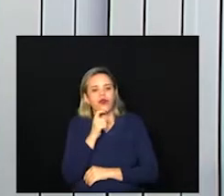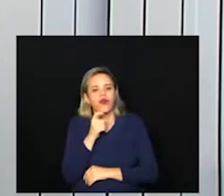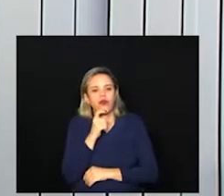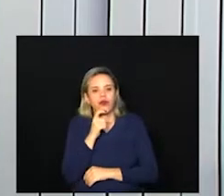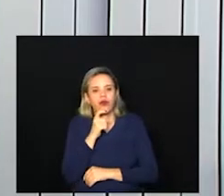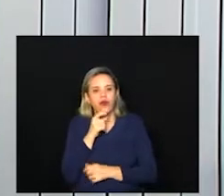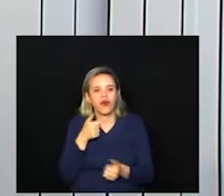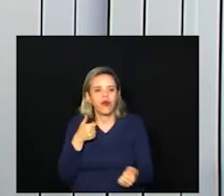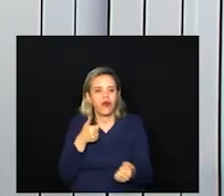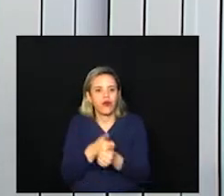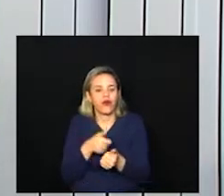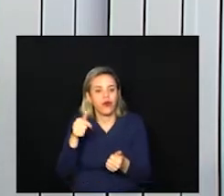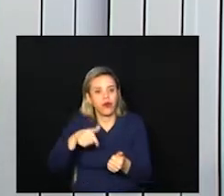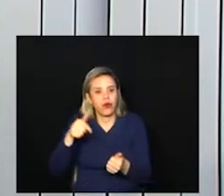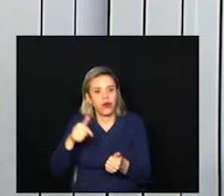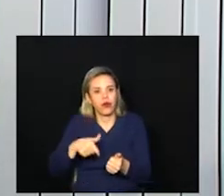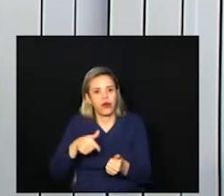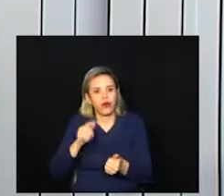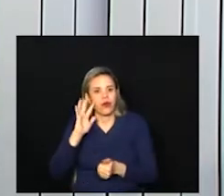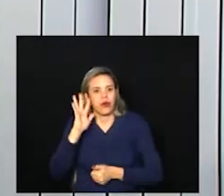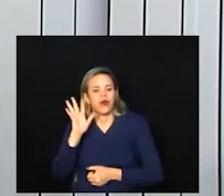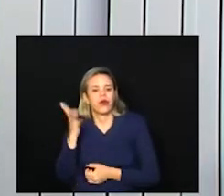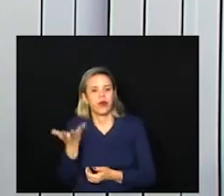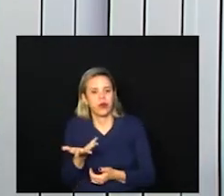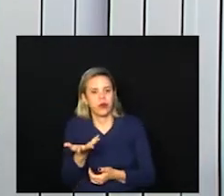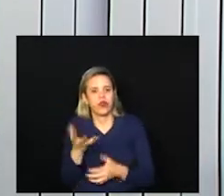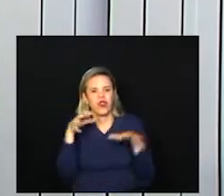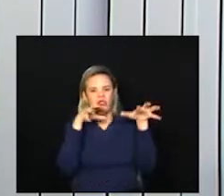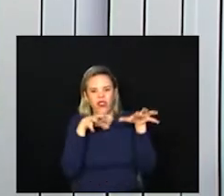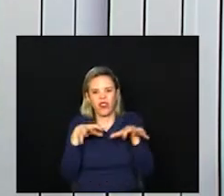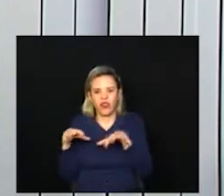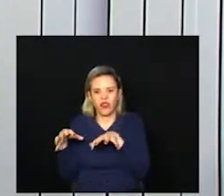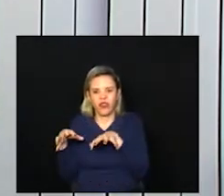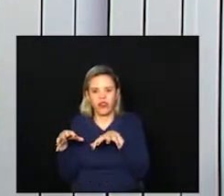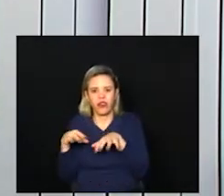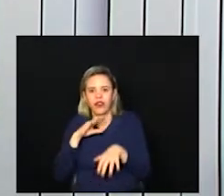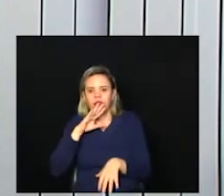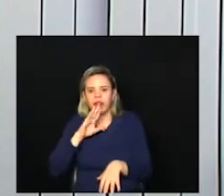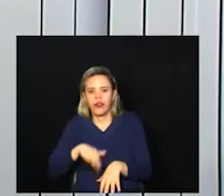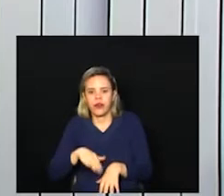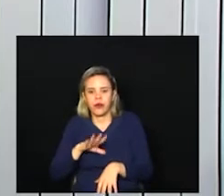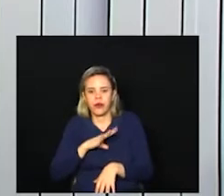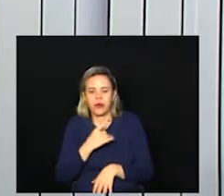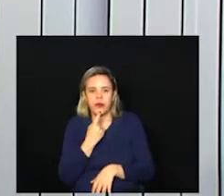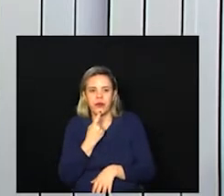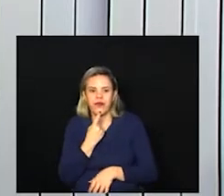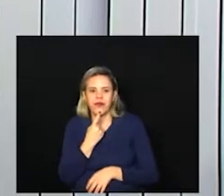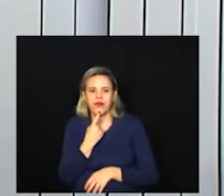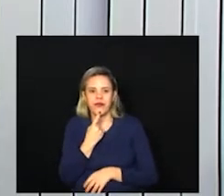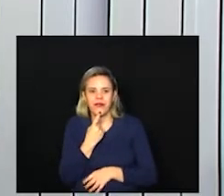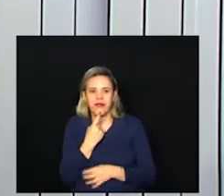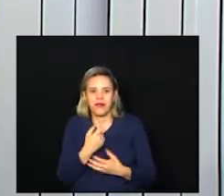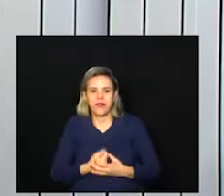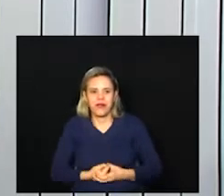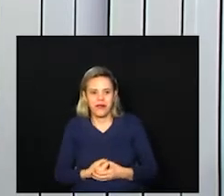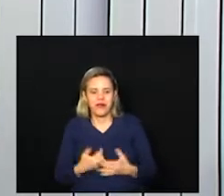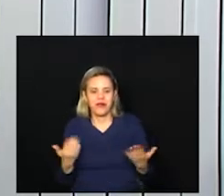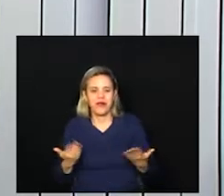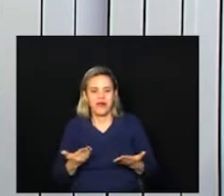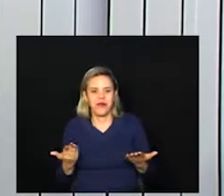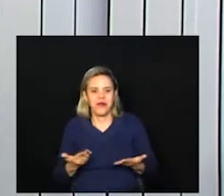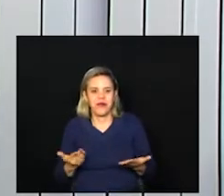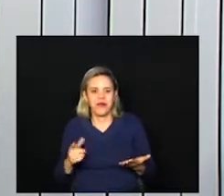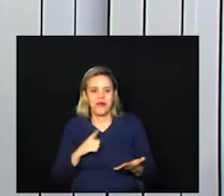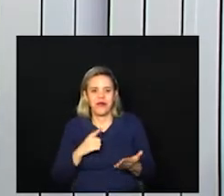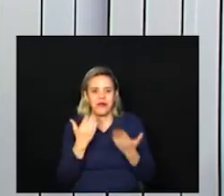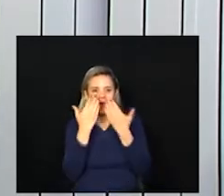que estava por aqui, resultou na chuva que caiu à tarde aqui na cidade de Campinas. E hoje,